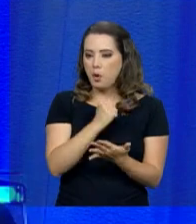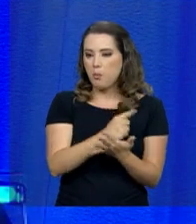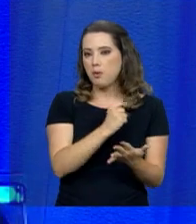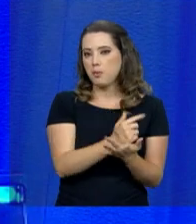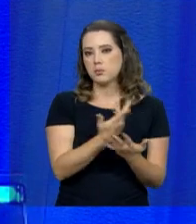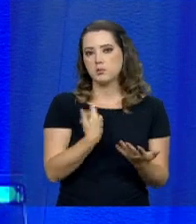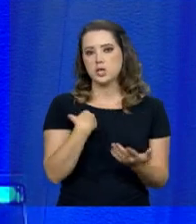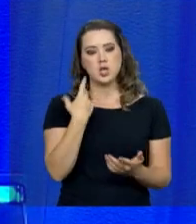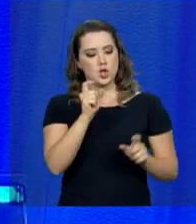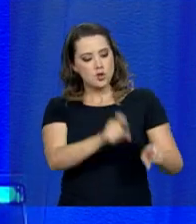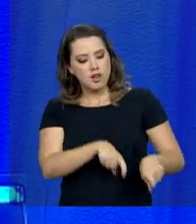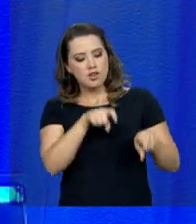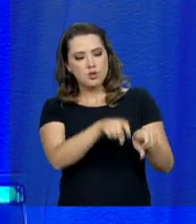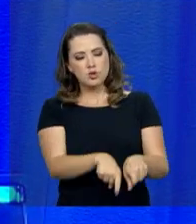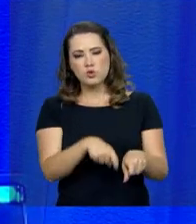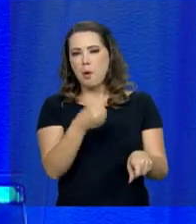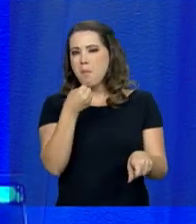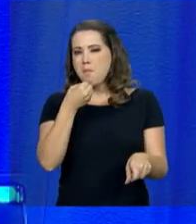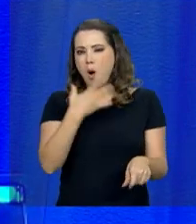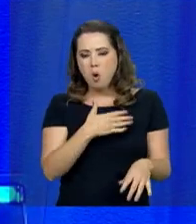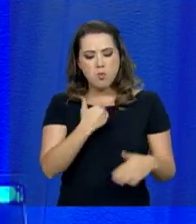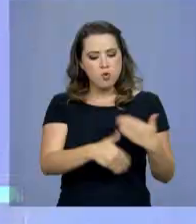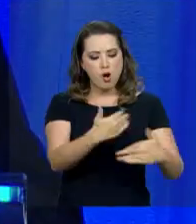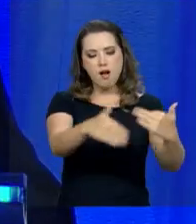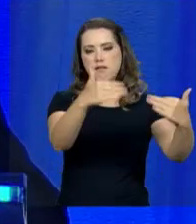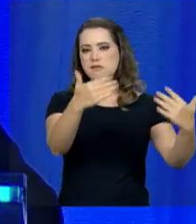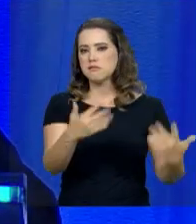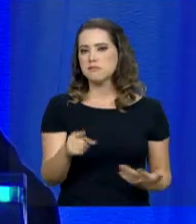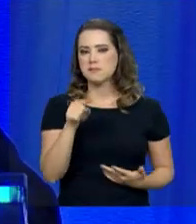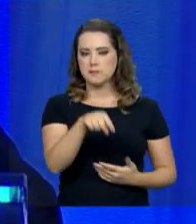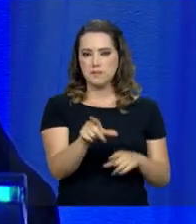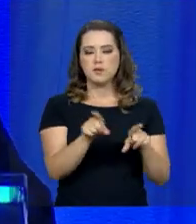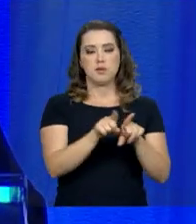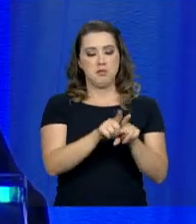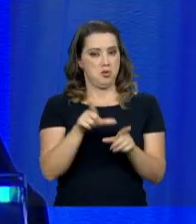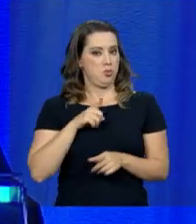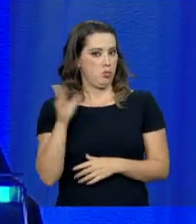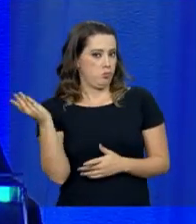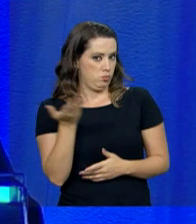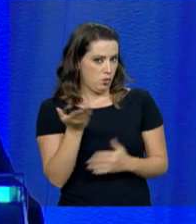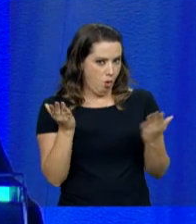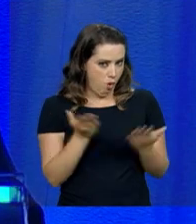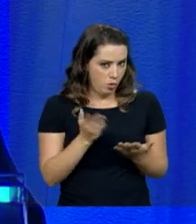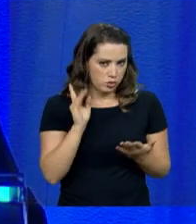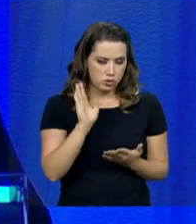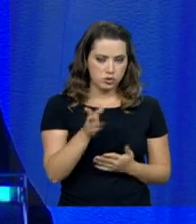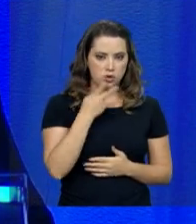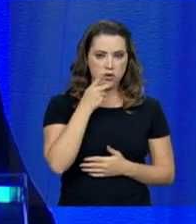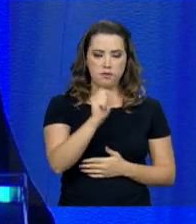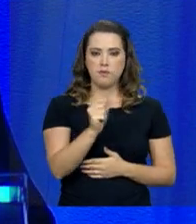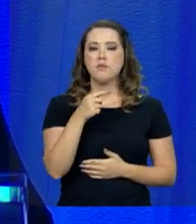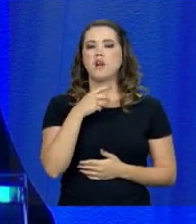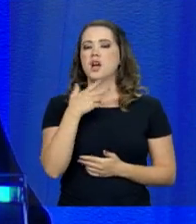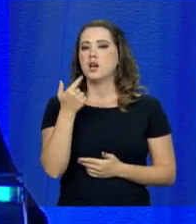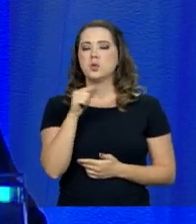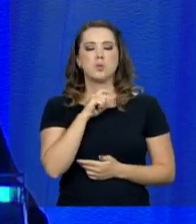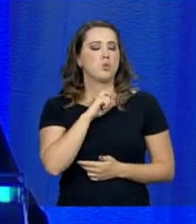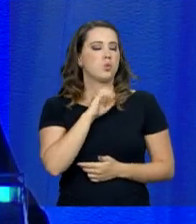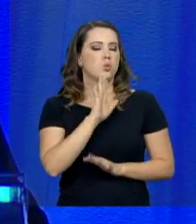é avançadíssima e competitiva. Temos hoje, eu digo isso sem medo de